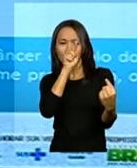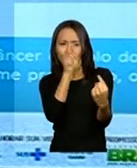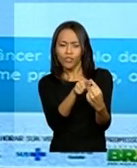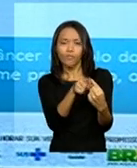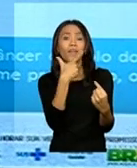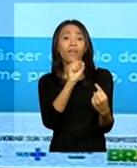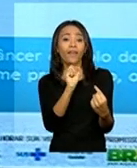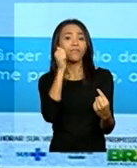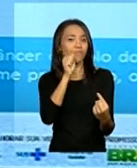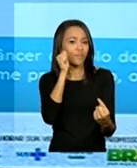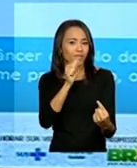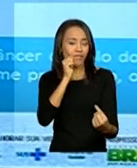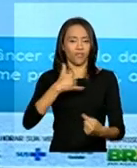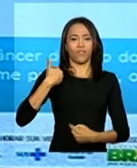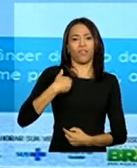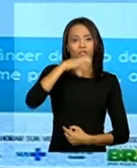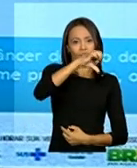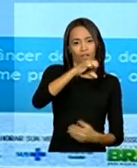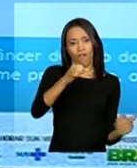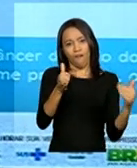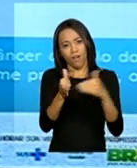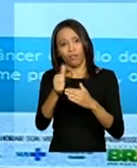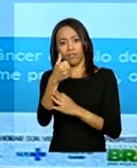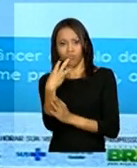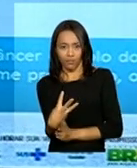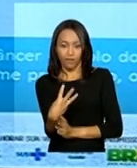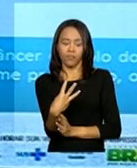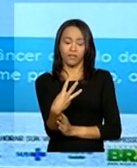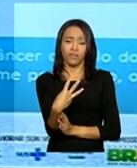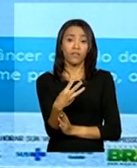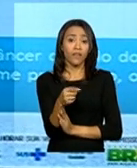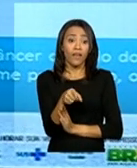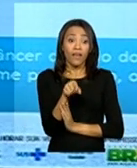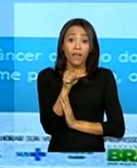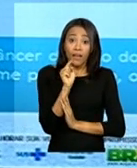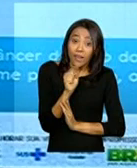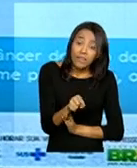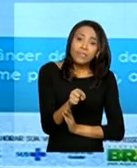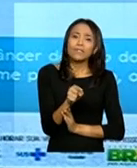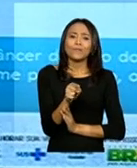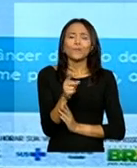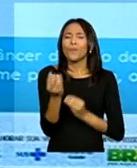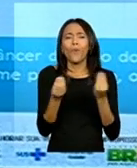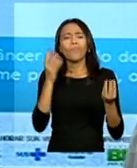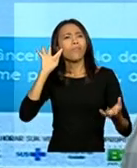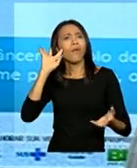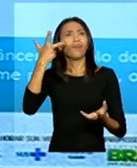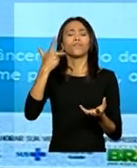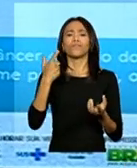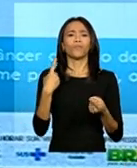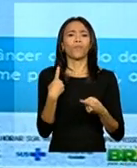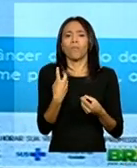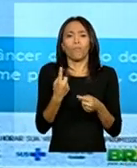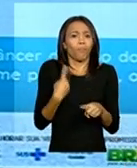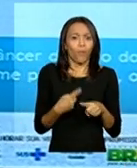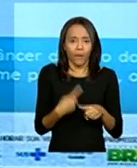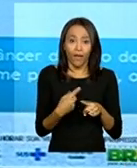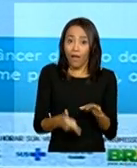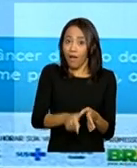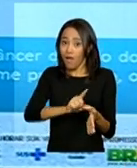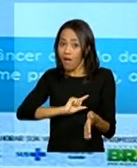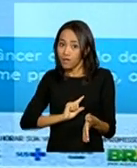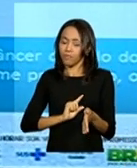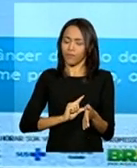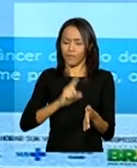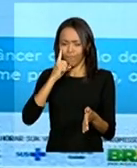as meninas de 9 a 13 anos eh essa essa essa definição foi feita a partir de uma extensa